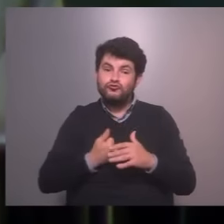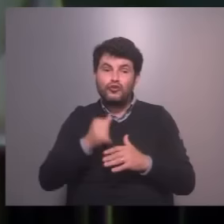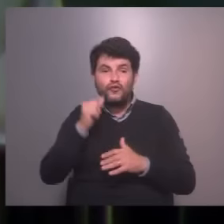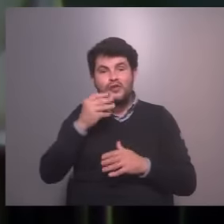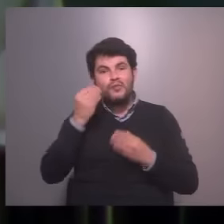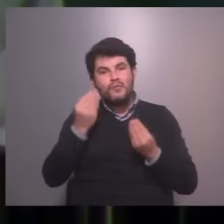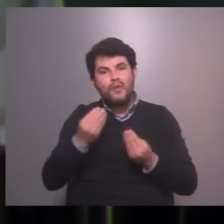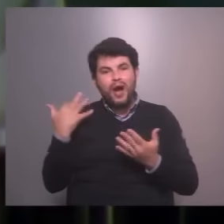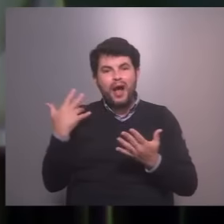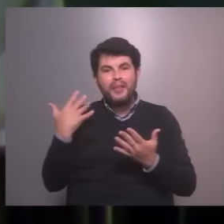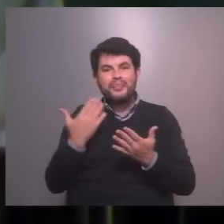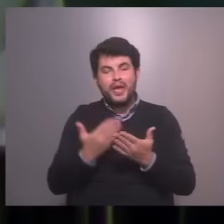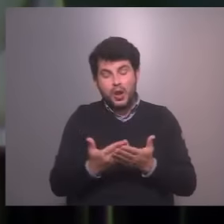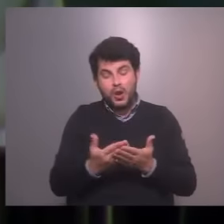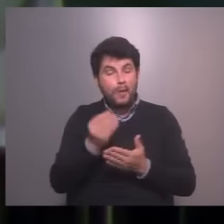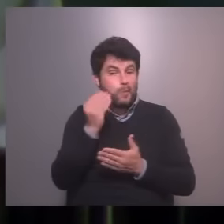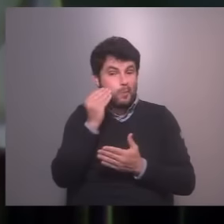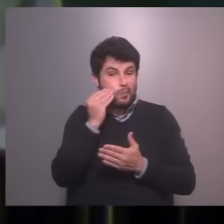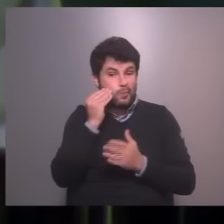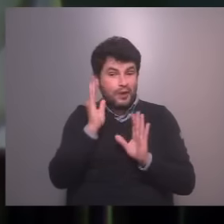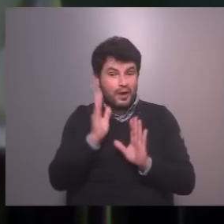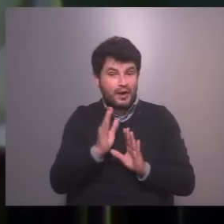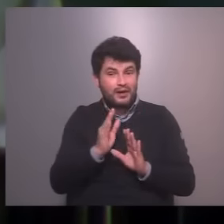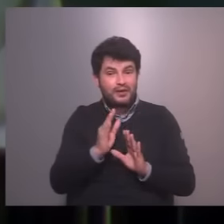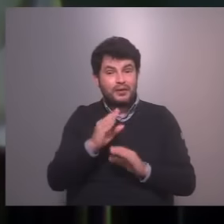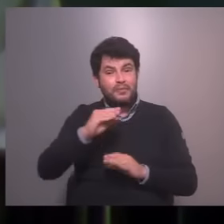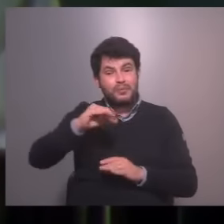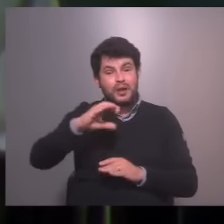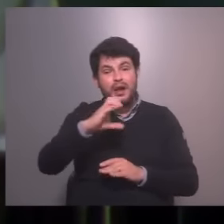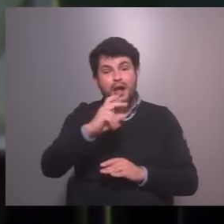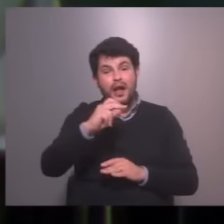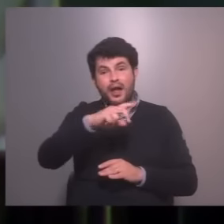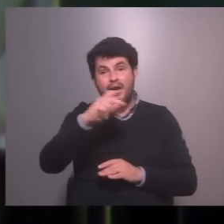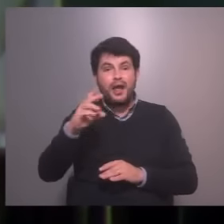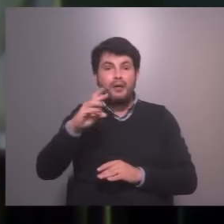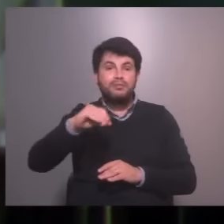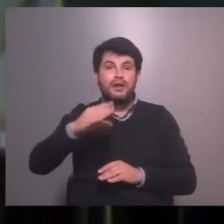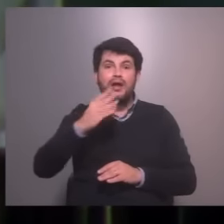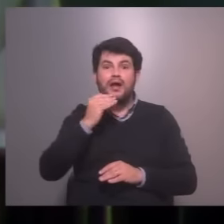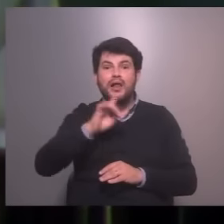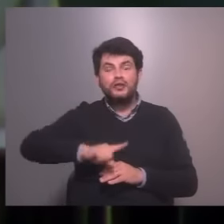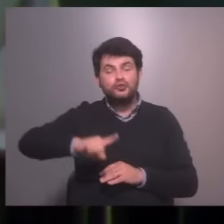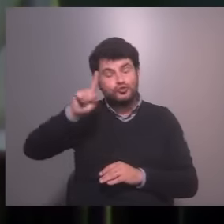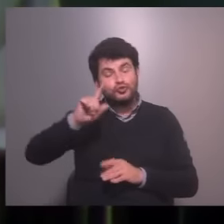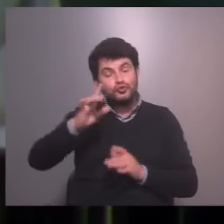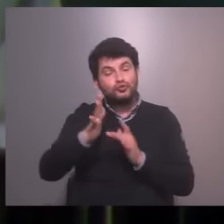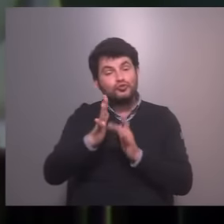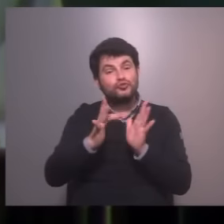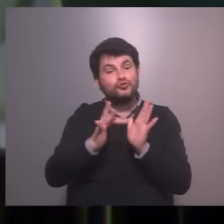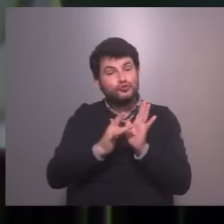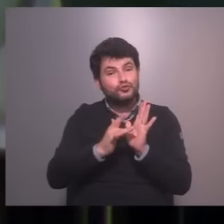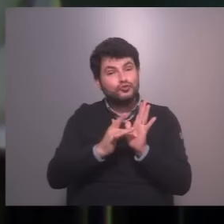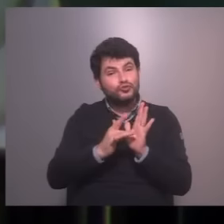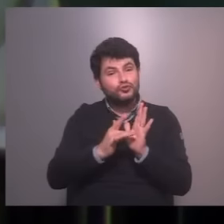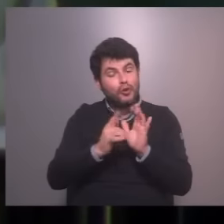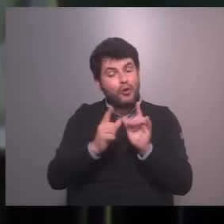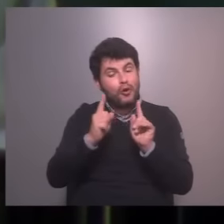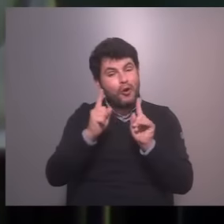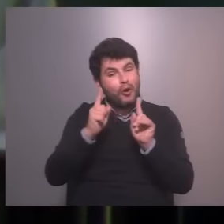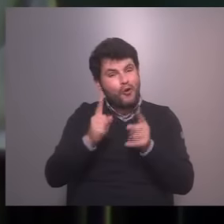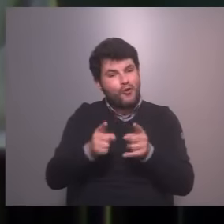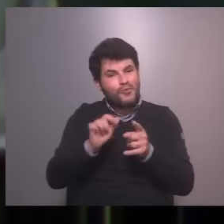inferior. Mas tu guardastes o vinho bom até agora." Foi assim